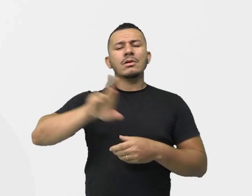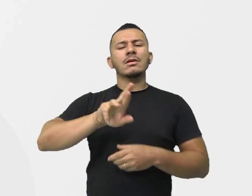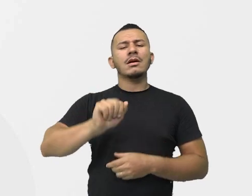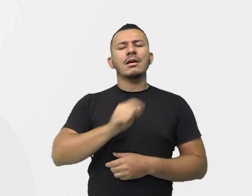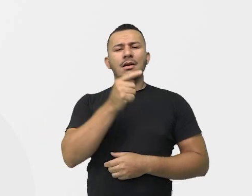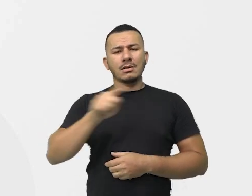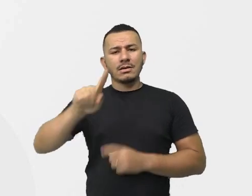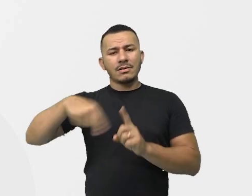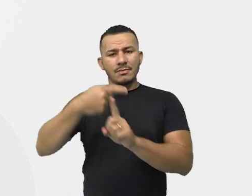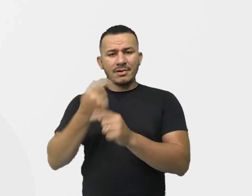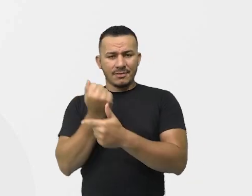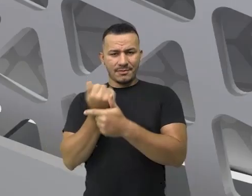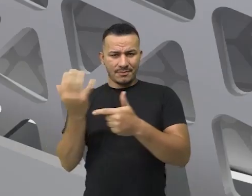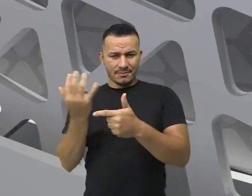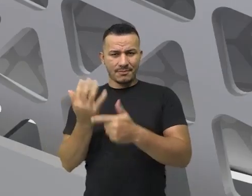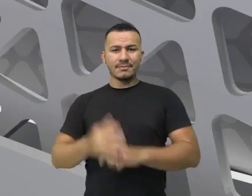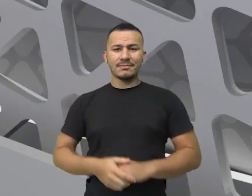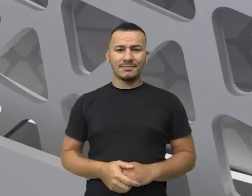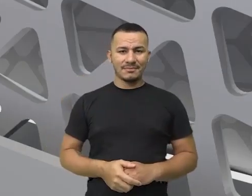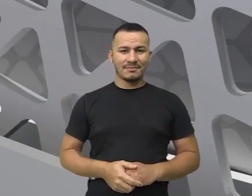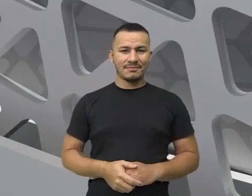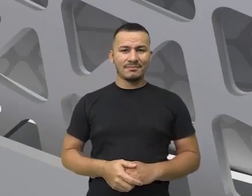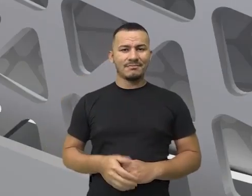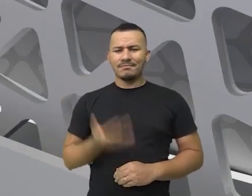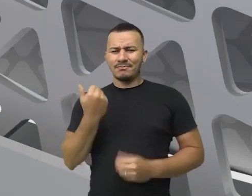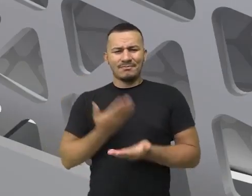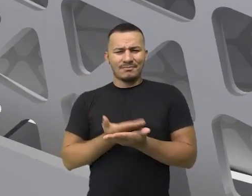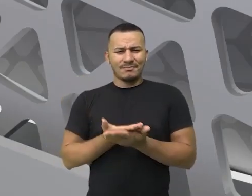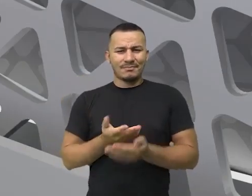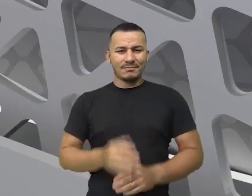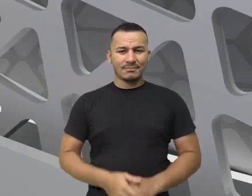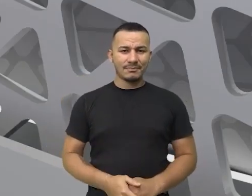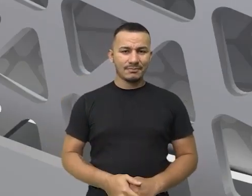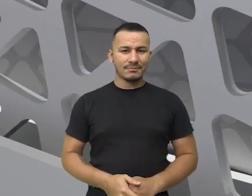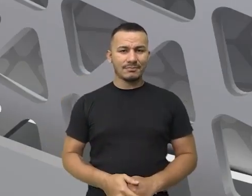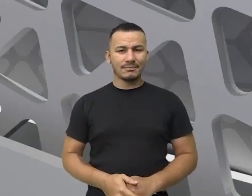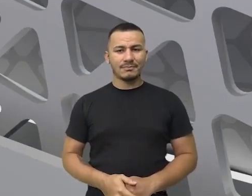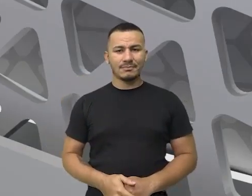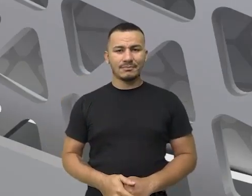utilizando razão e fração. Então, alunos, vamos à nossa aula?